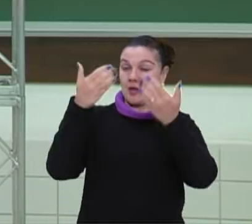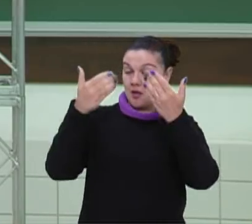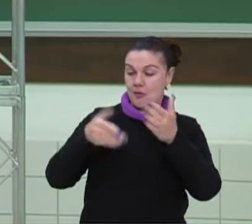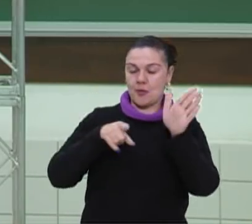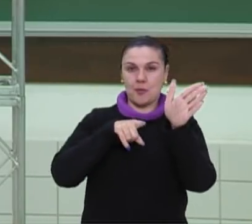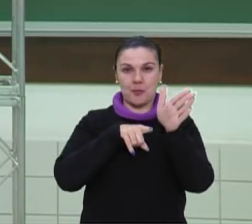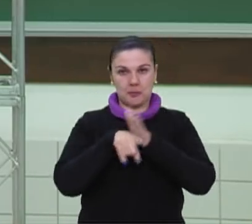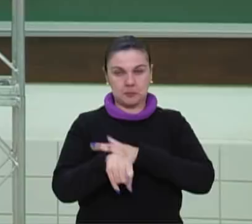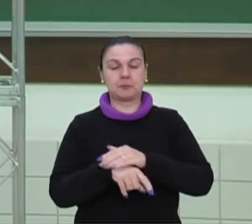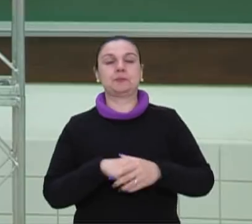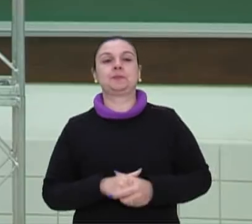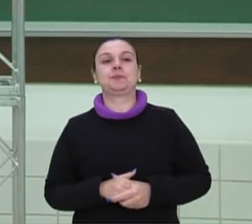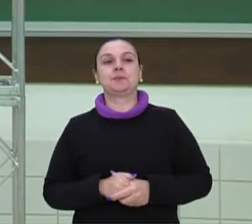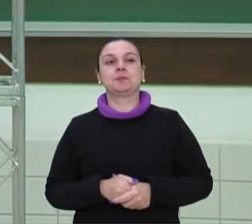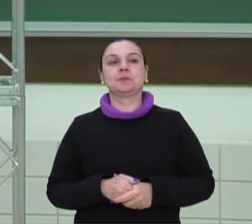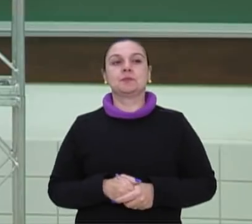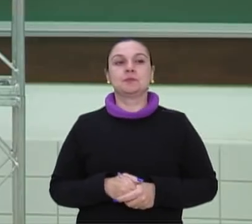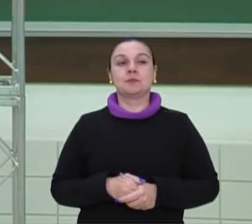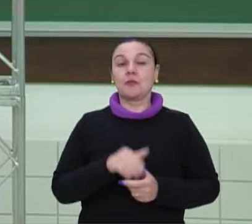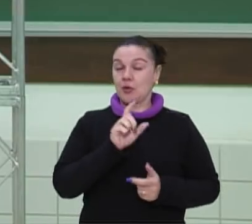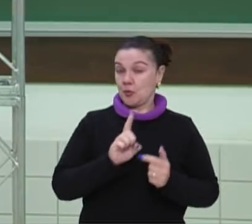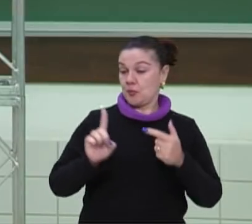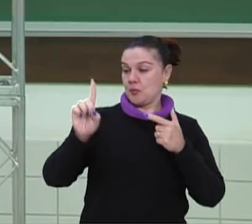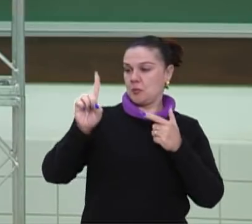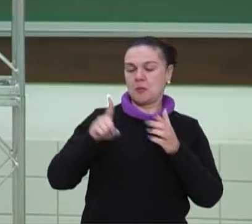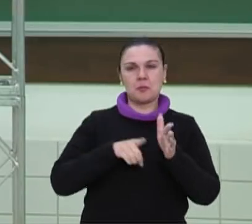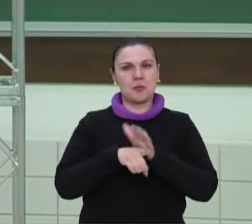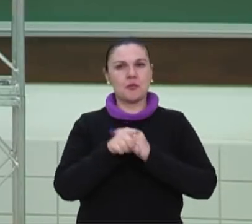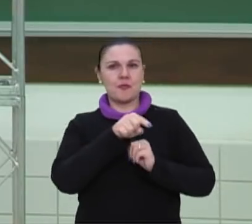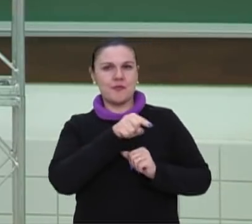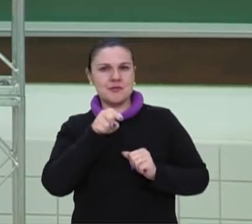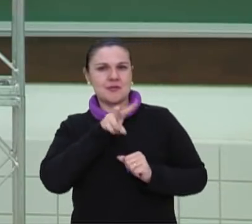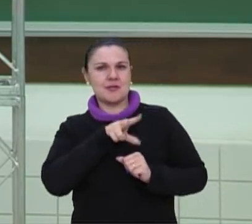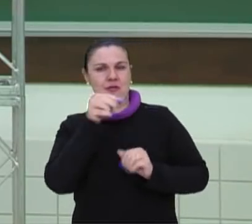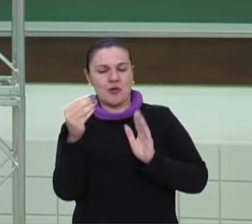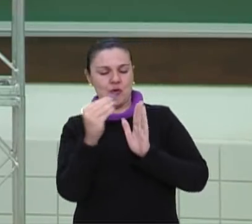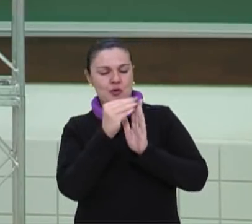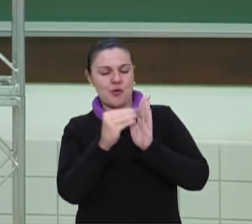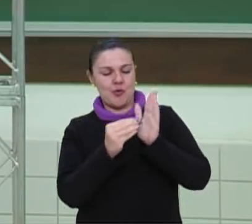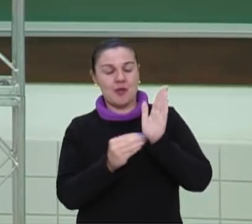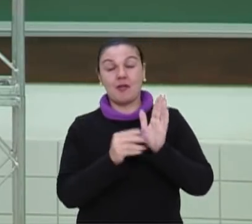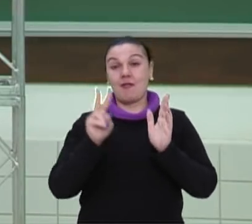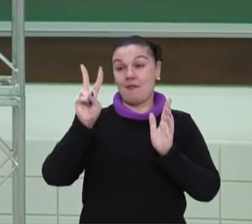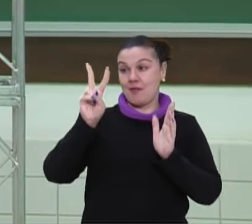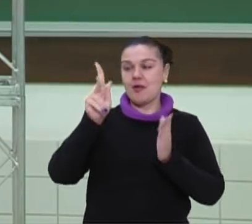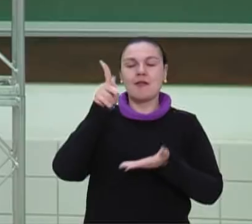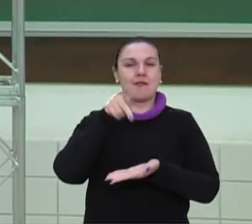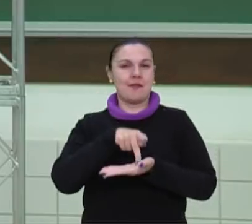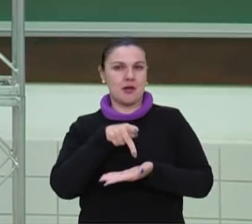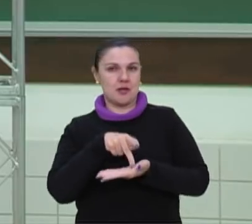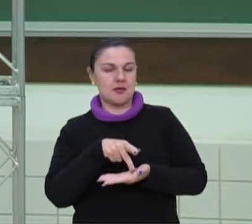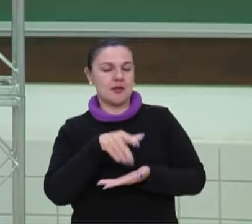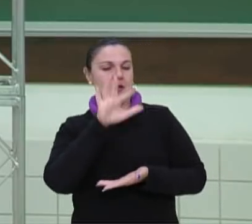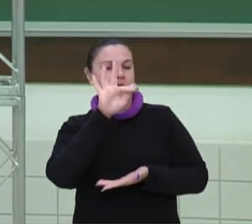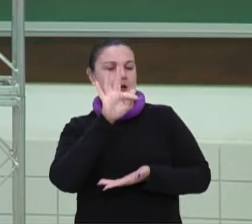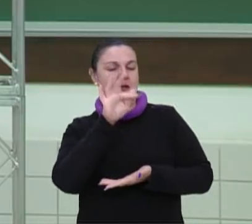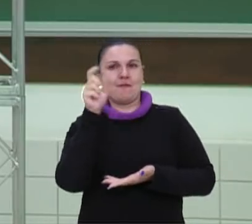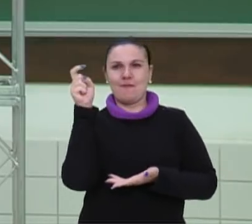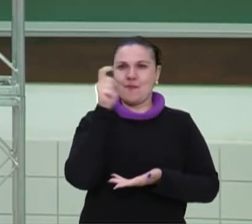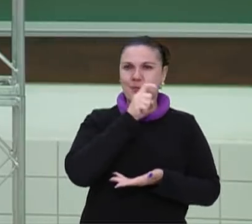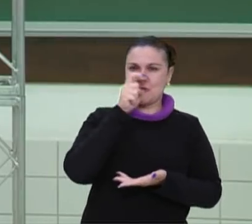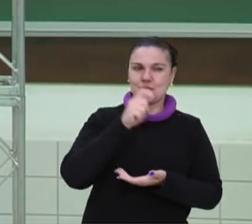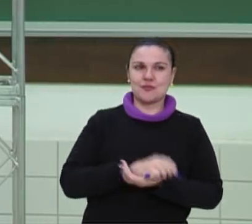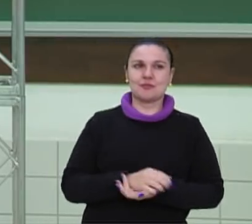Então, nesse quiz, vamos chamar de 1, tá? Que vocês vão colocar V de verdadeiro, F de falso, tá bom?